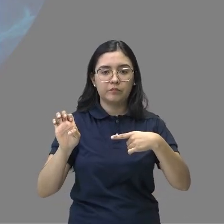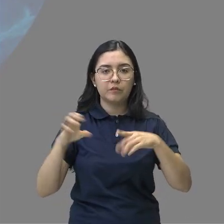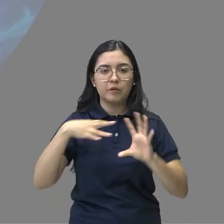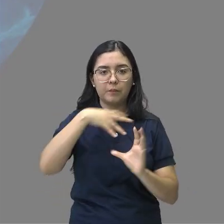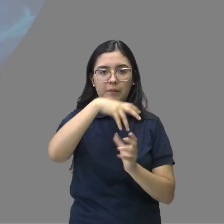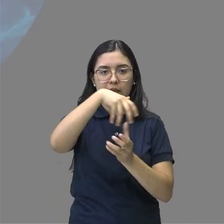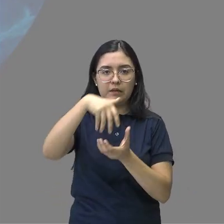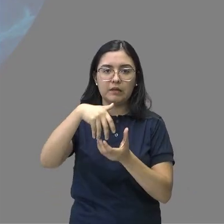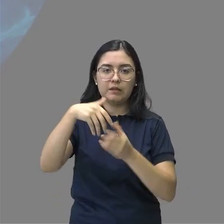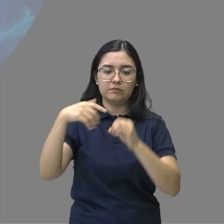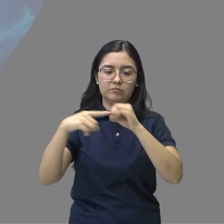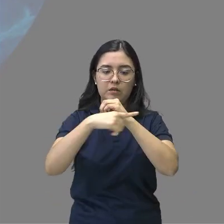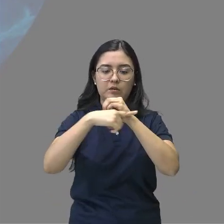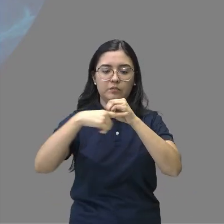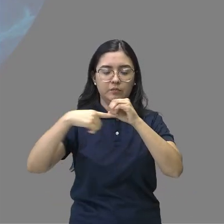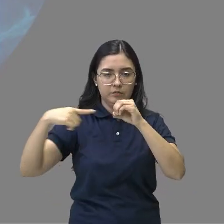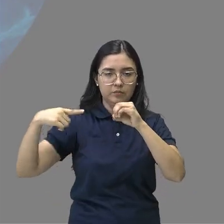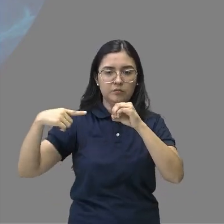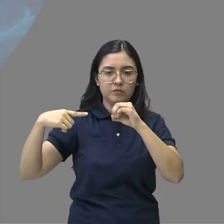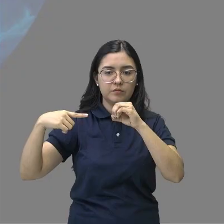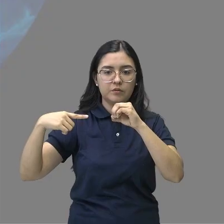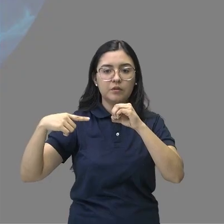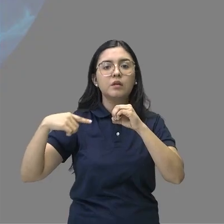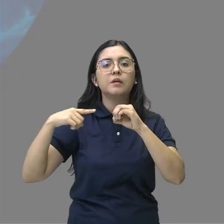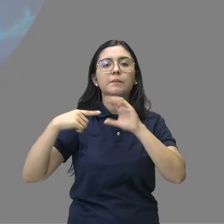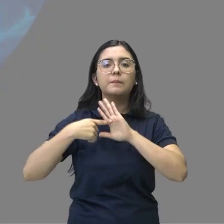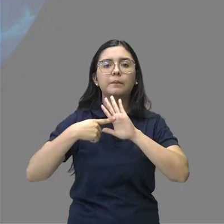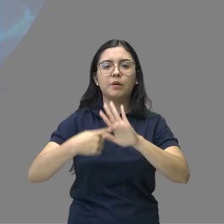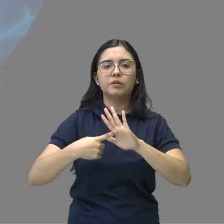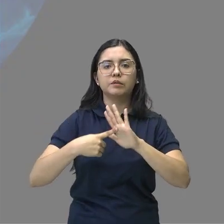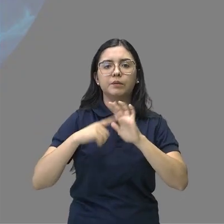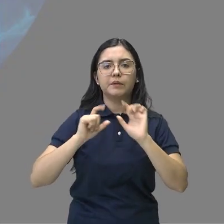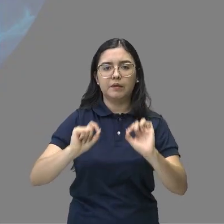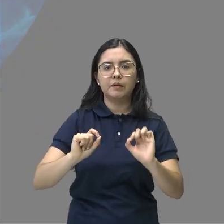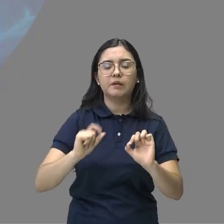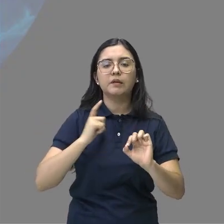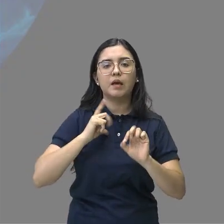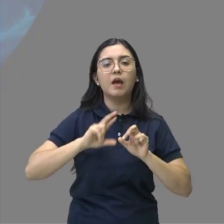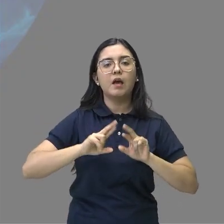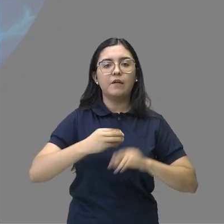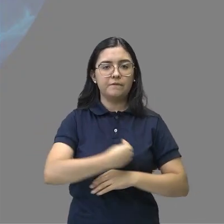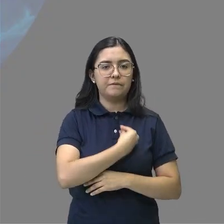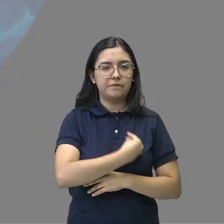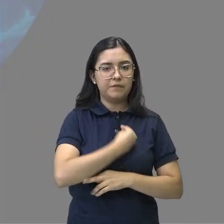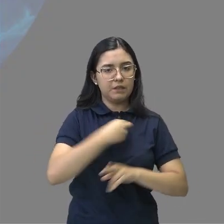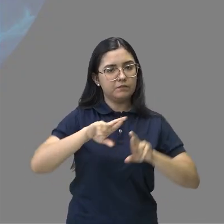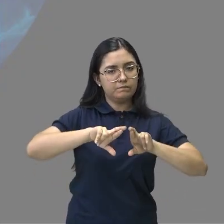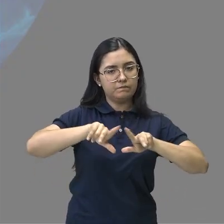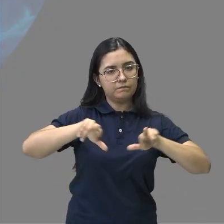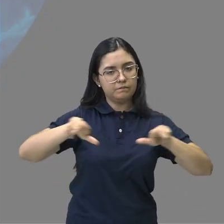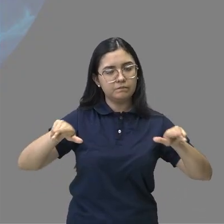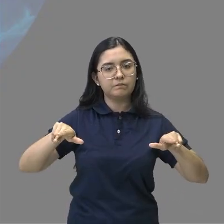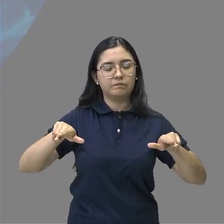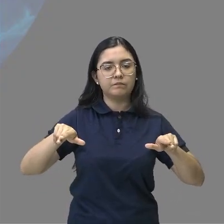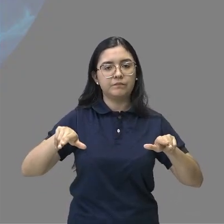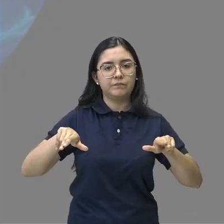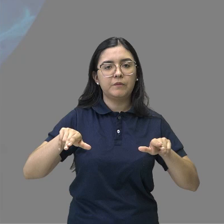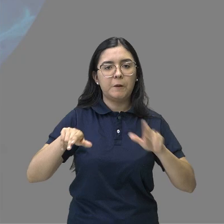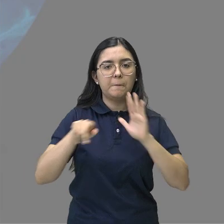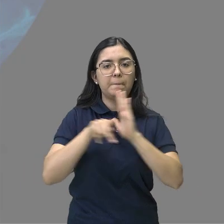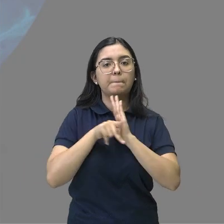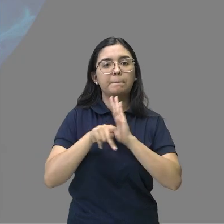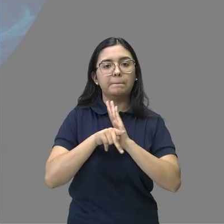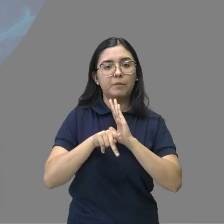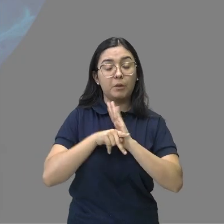aí o nosso planeta ao meio, tá? E aí mostra para a gente, olha só, que a diversidade, né? Uma grande parte da